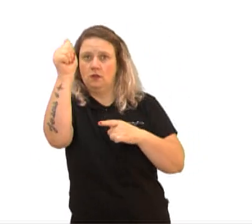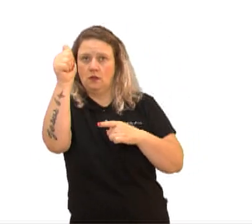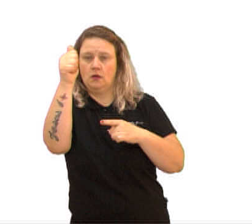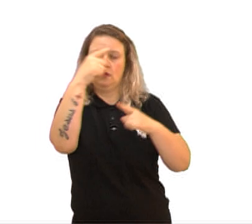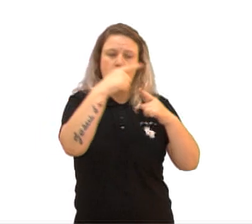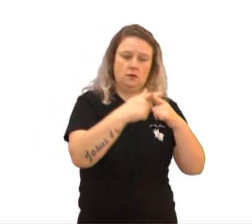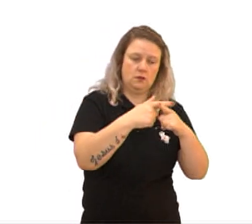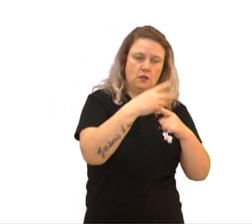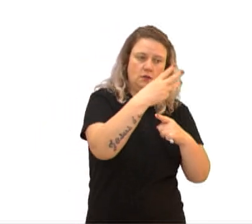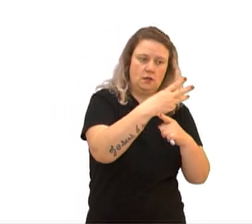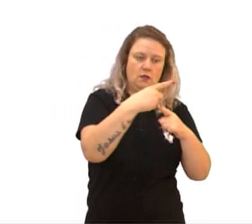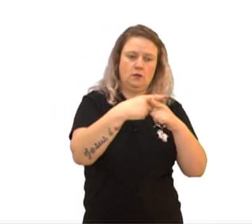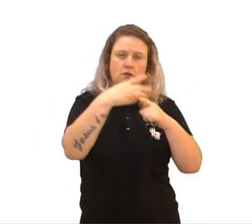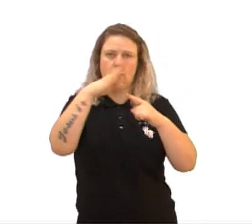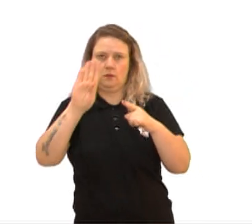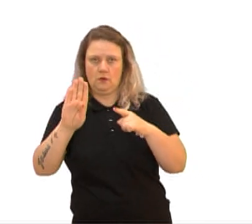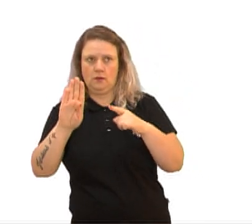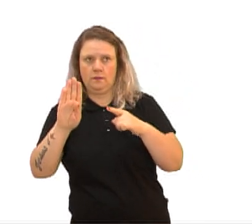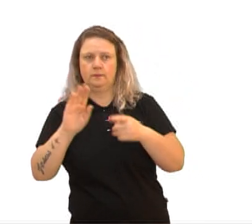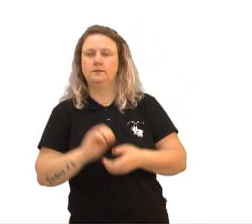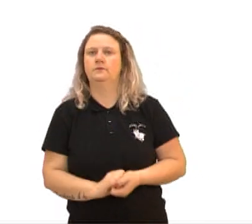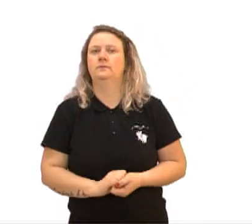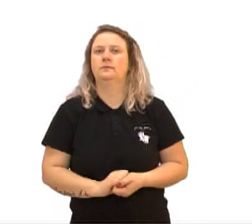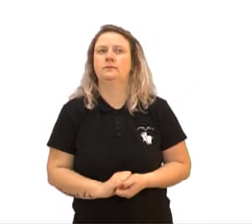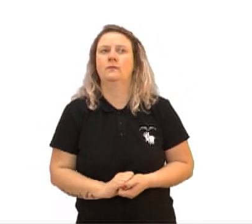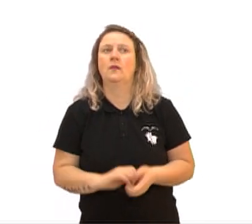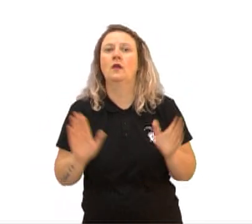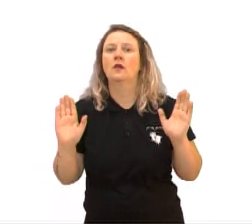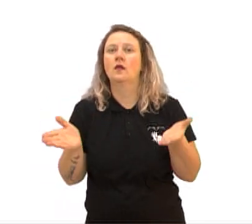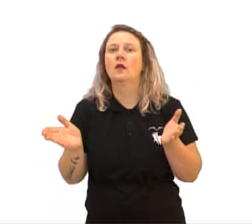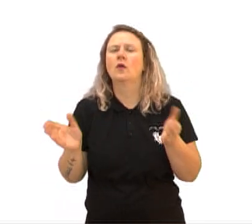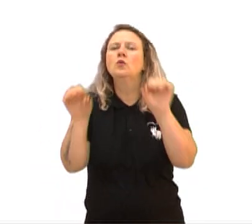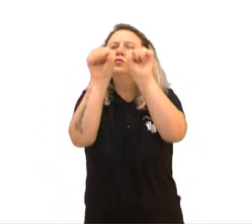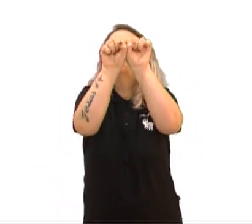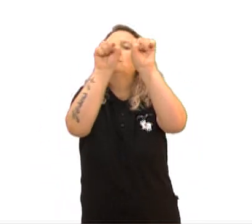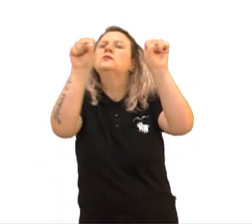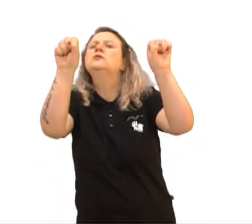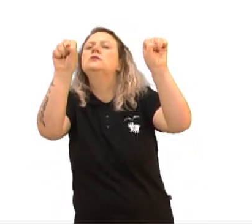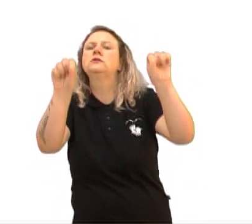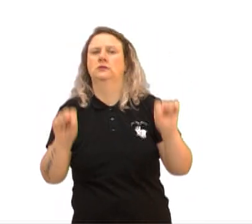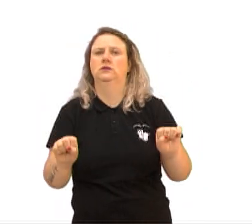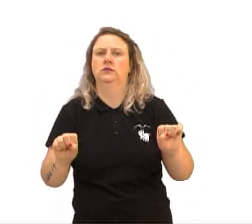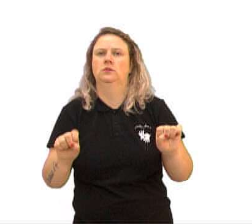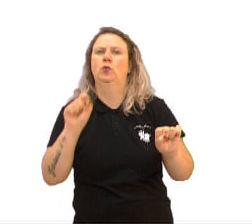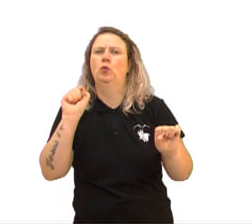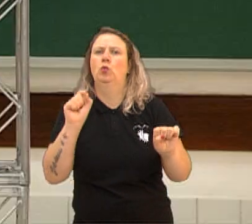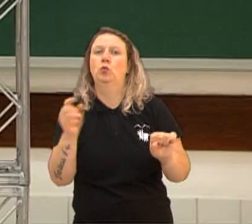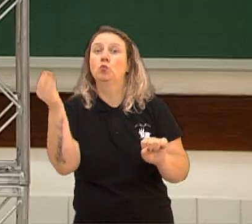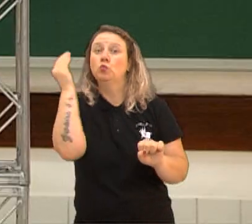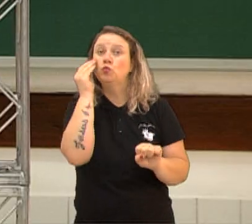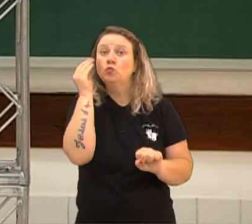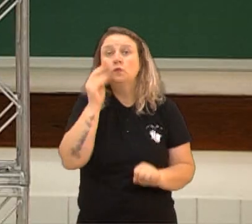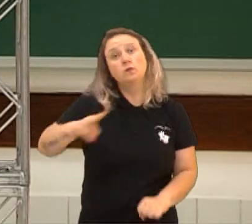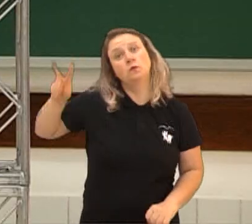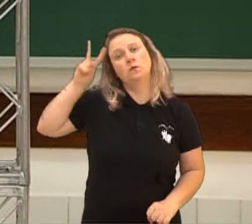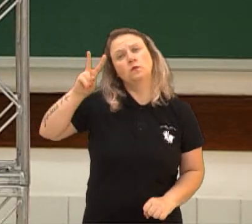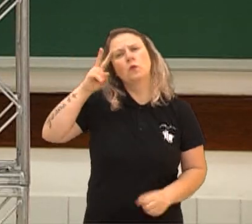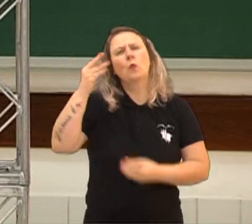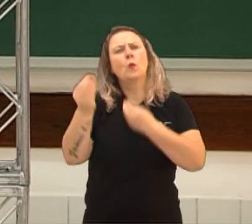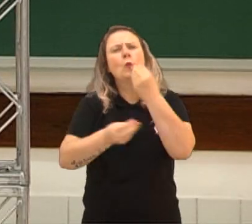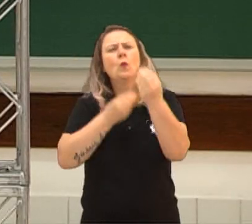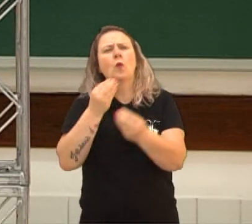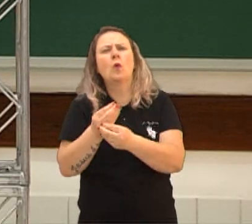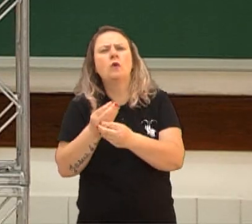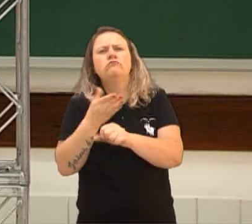igual a 9. Está escrito. Pessoal, isso aqui vira um sistema. Então agora você tem que tentar lembrar como resolver um